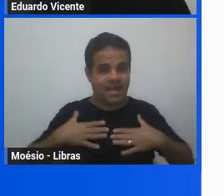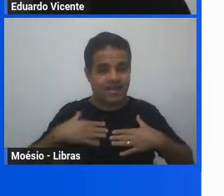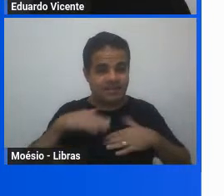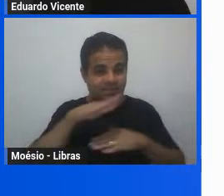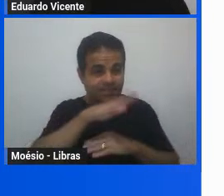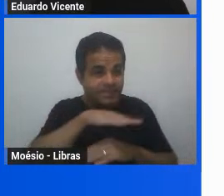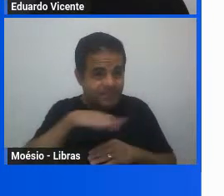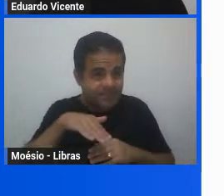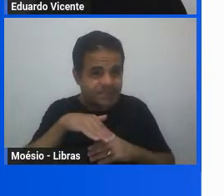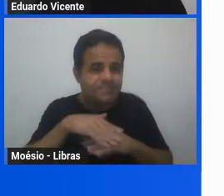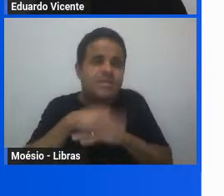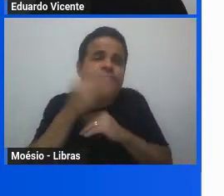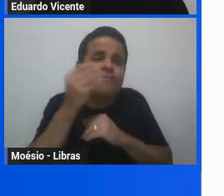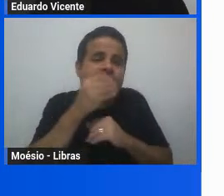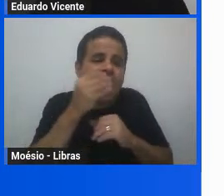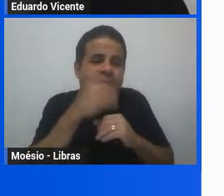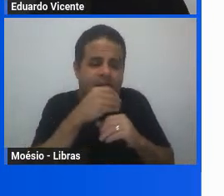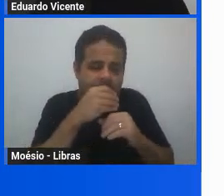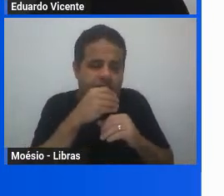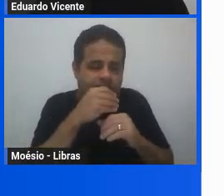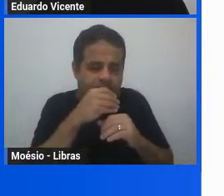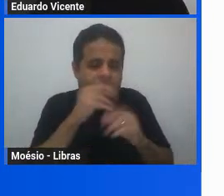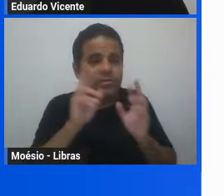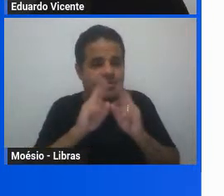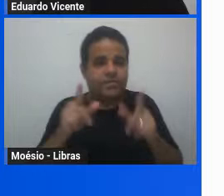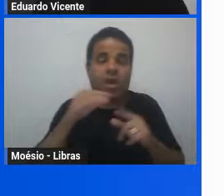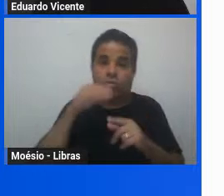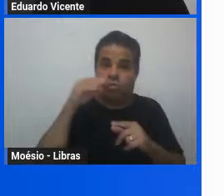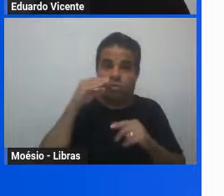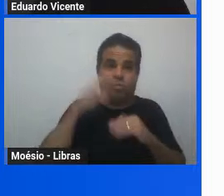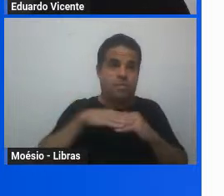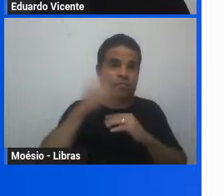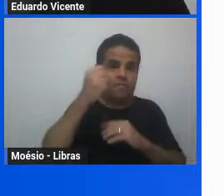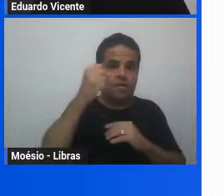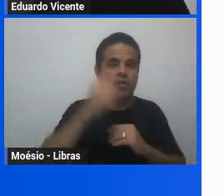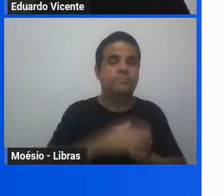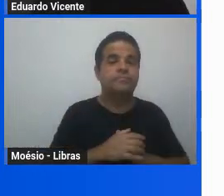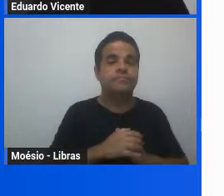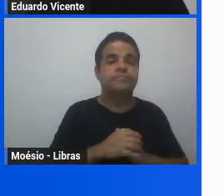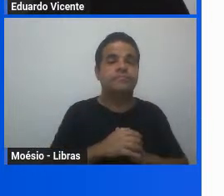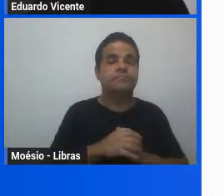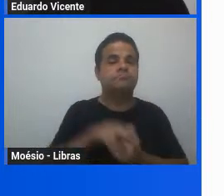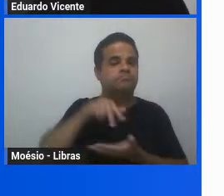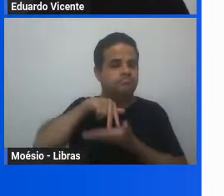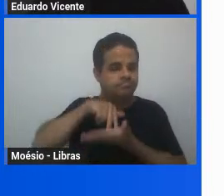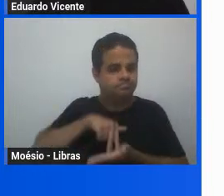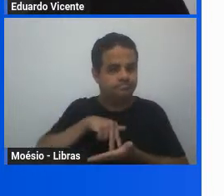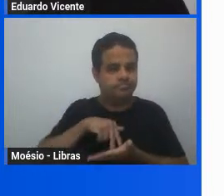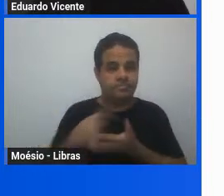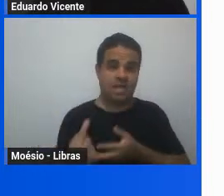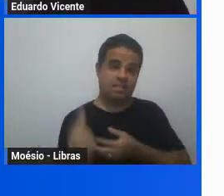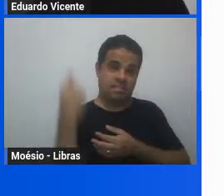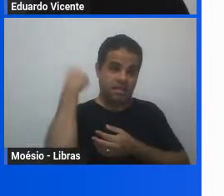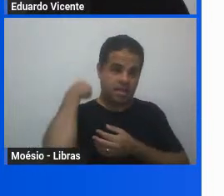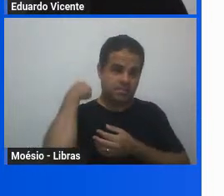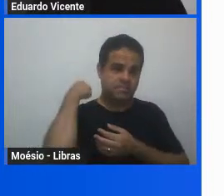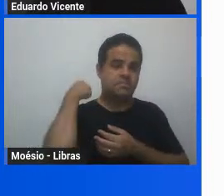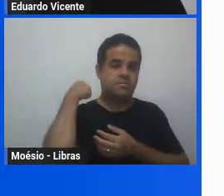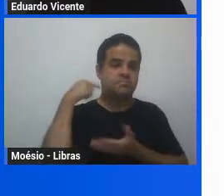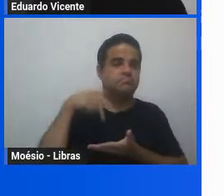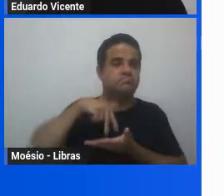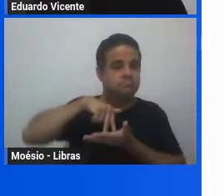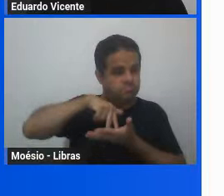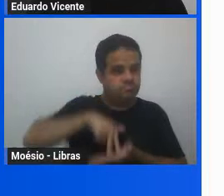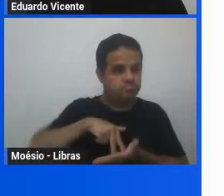são mais frágeis do que no adulto. Então eu vou me posicionar atrás, em pé,